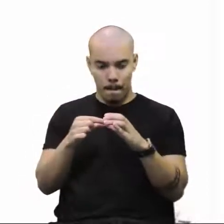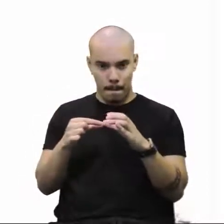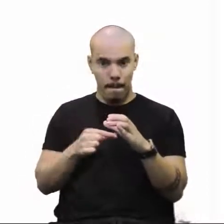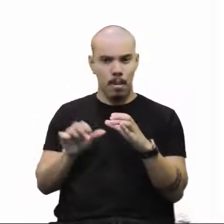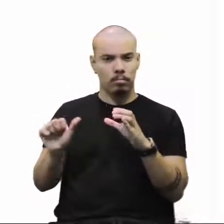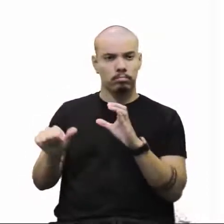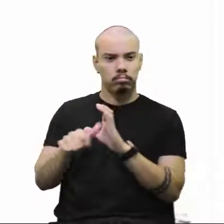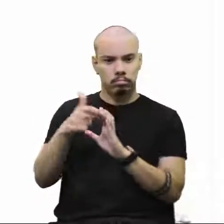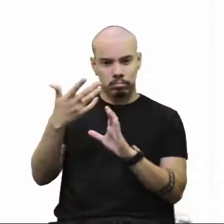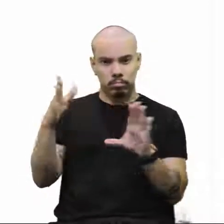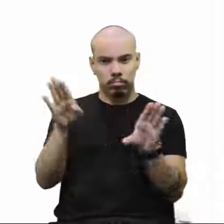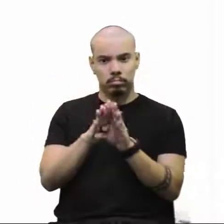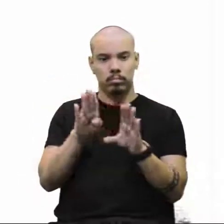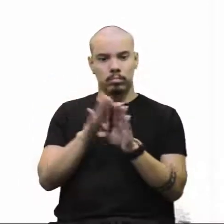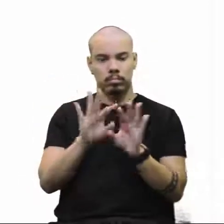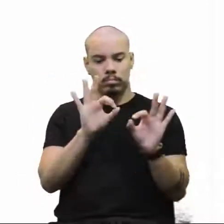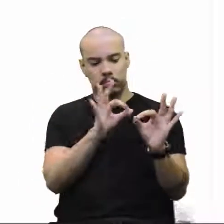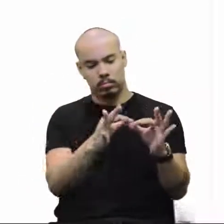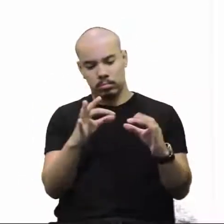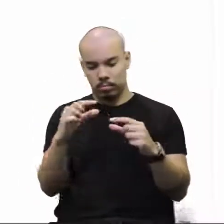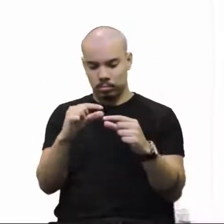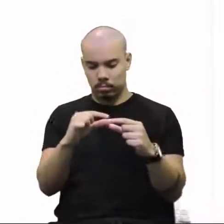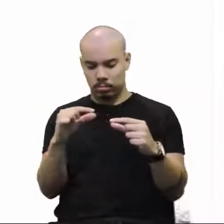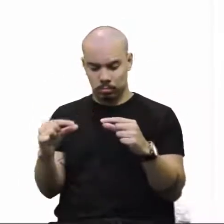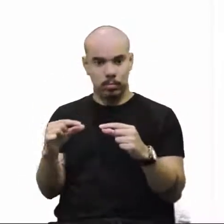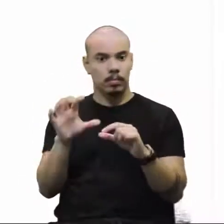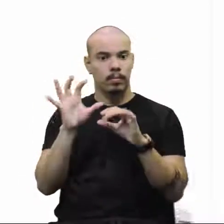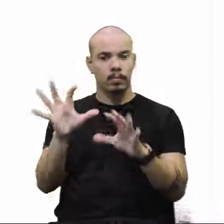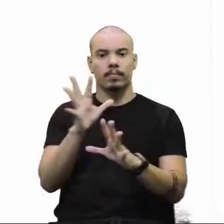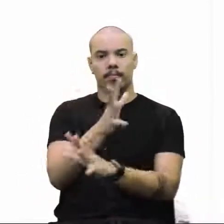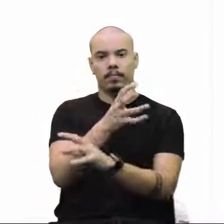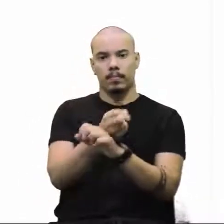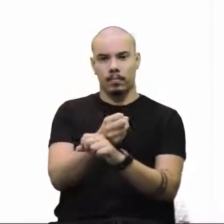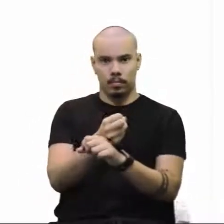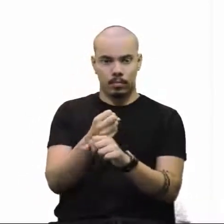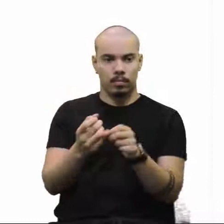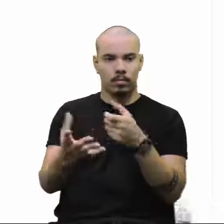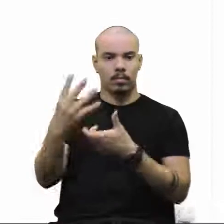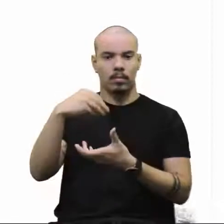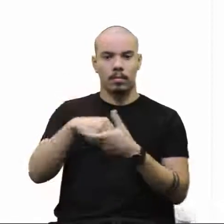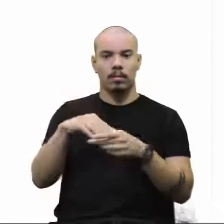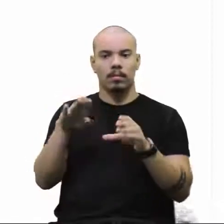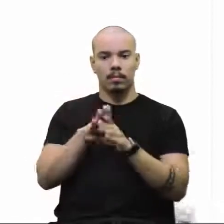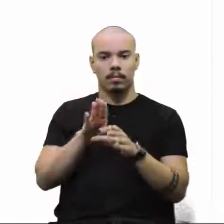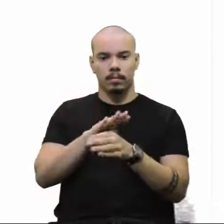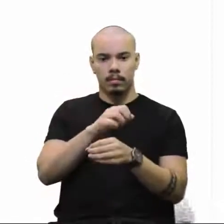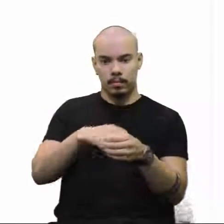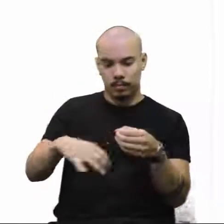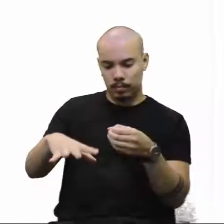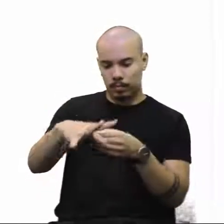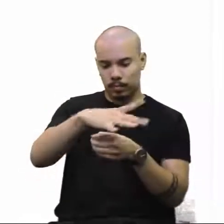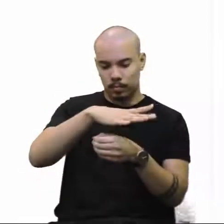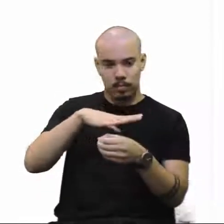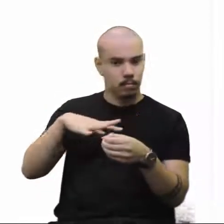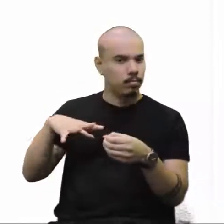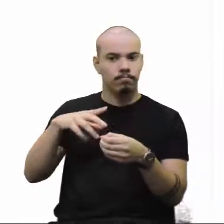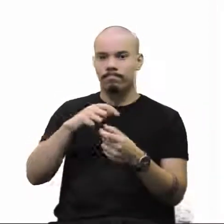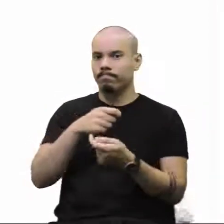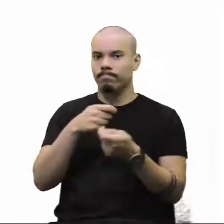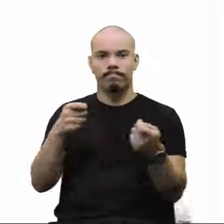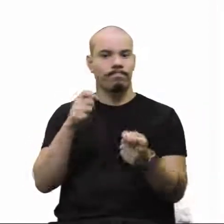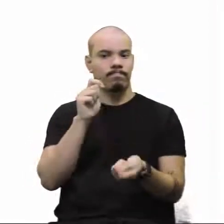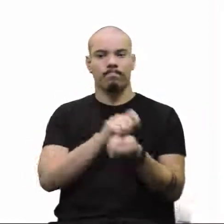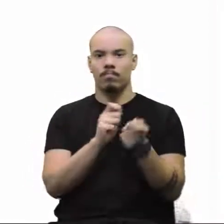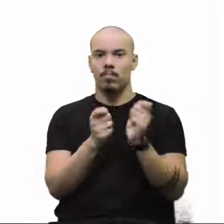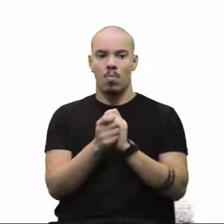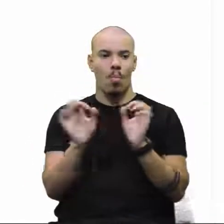também associadas em série, a intensidade do vetor de indução magnético interior e nas extremidades do eletroímã não sofrerá